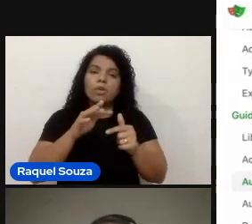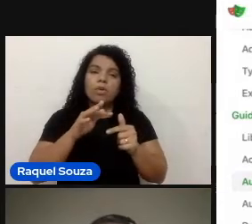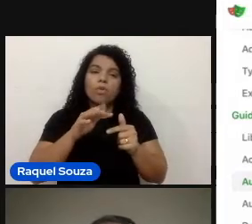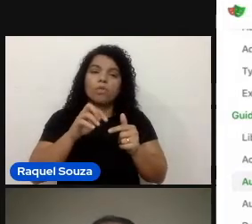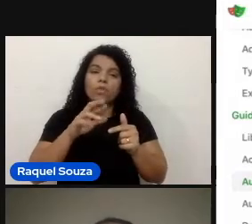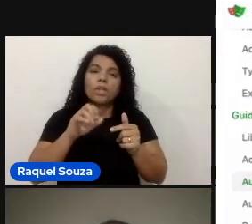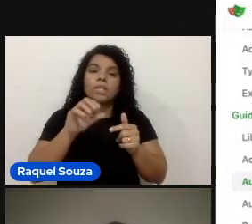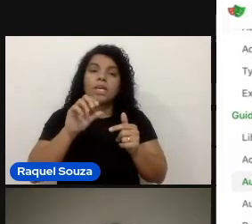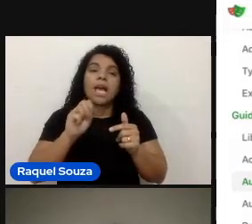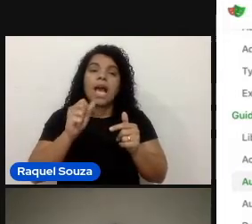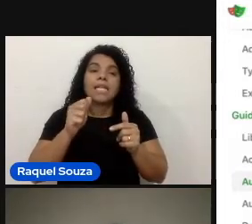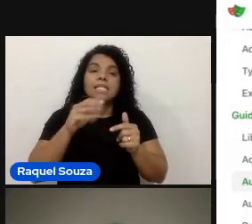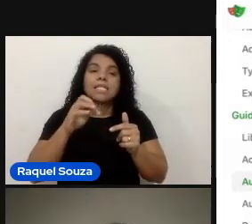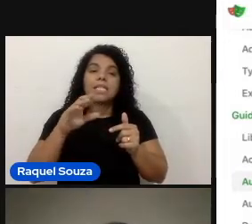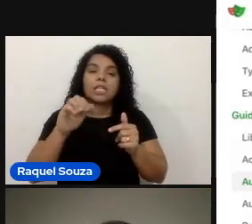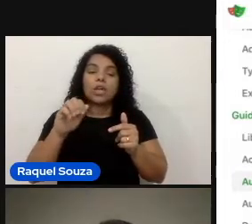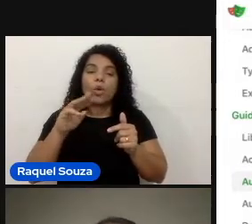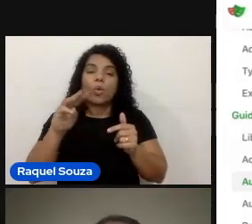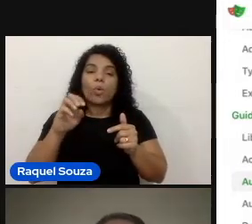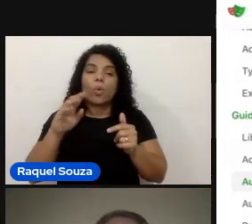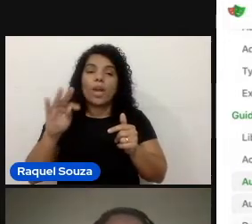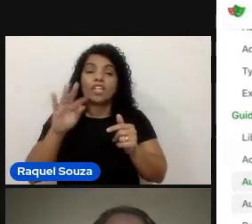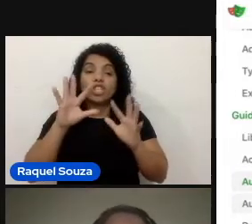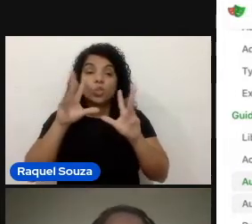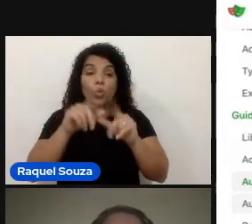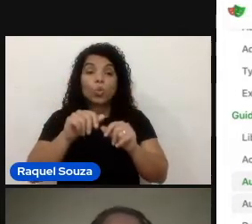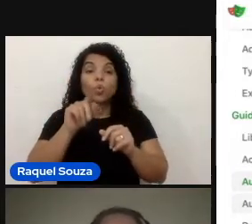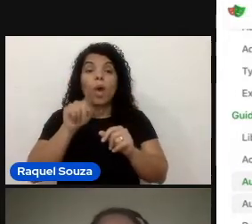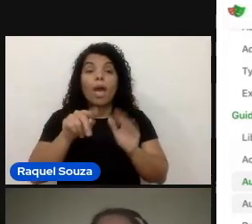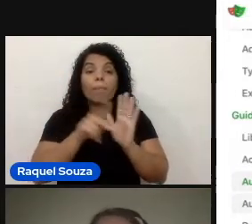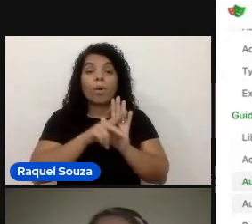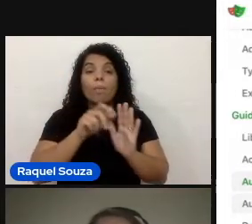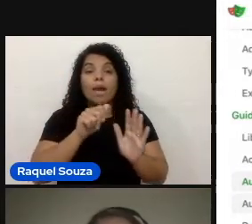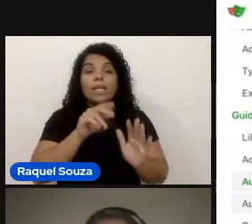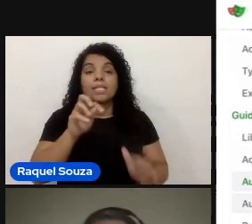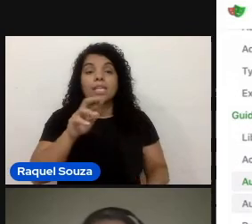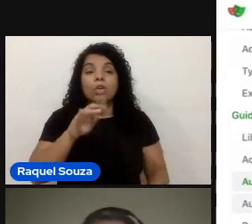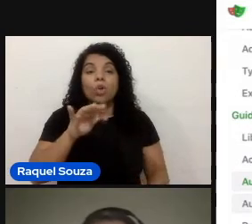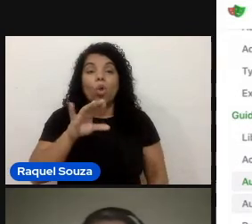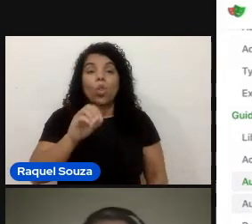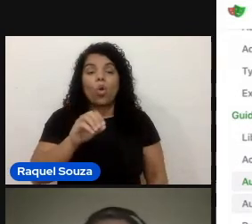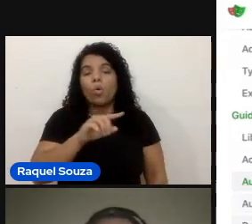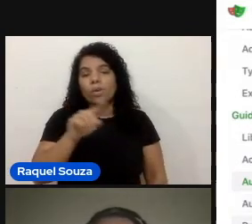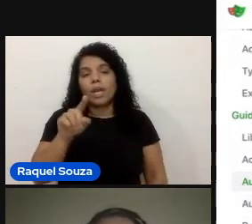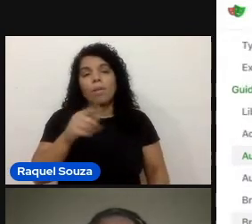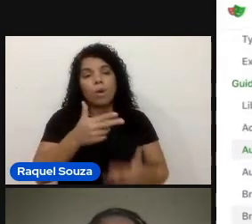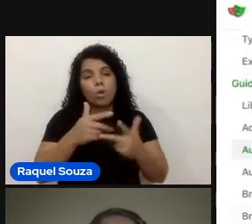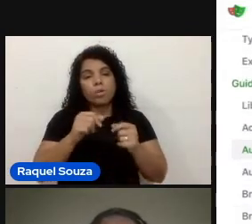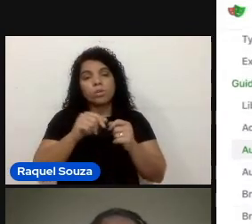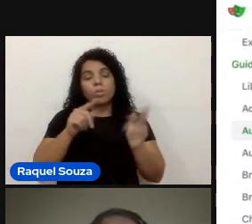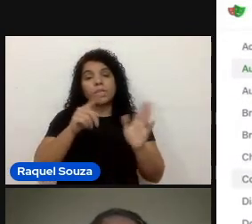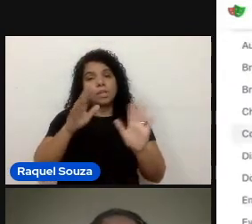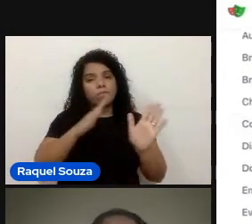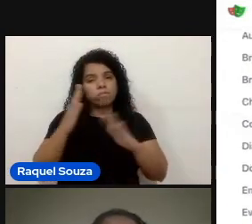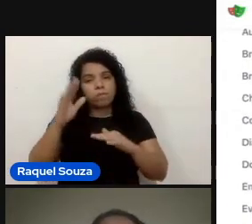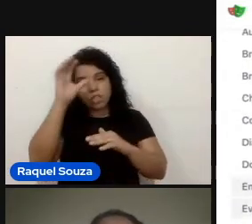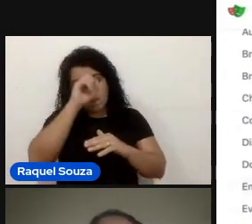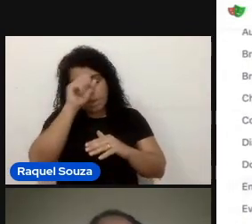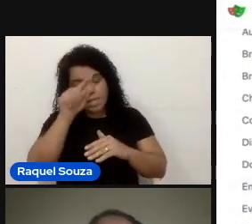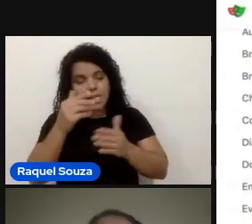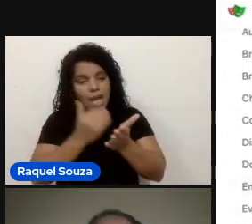await, porque tudo é assíncrono. Isso é algo que pode ter uma curva de aprendizado um pouquinho maior no início.